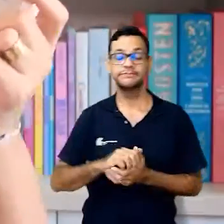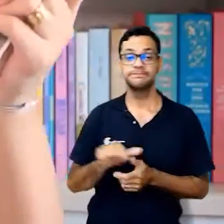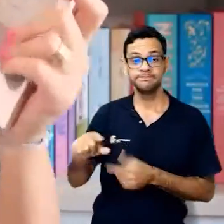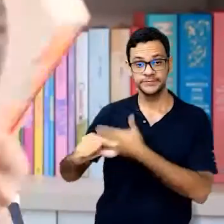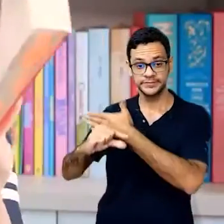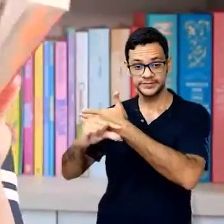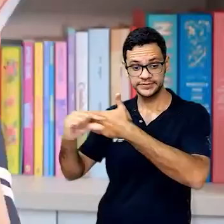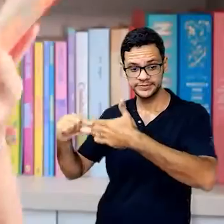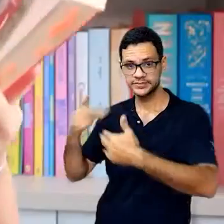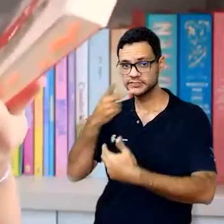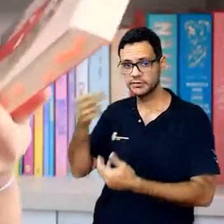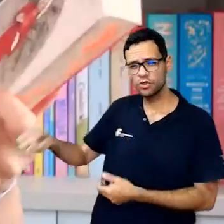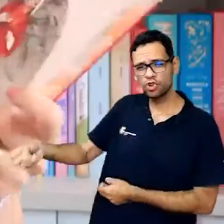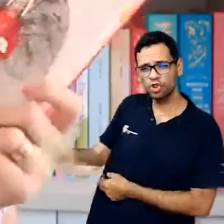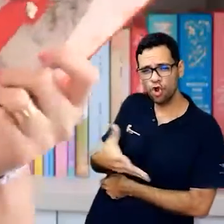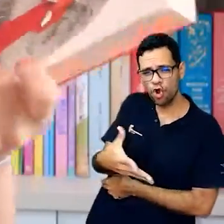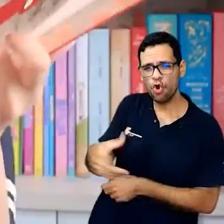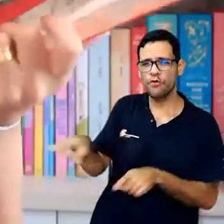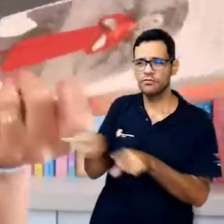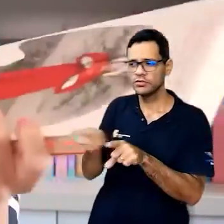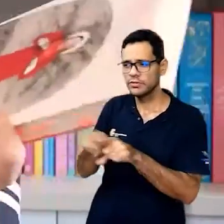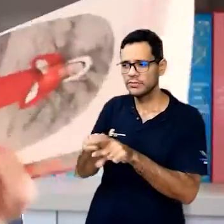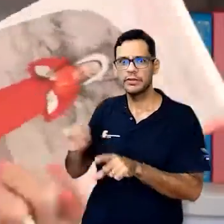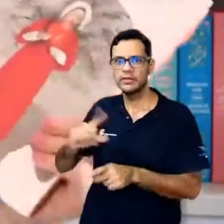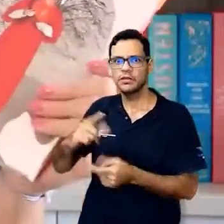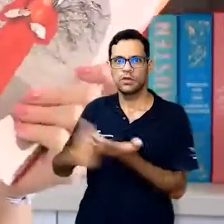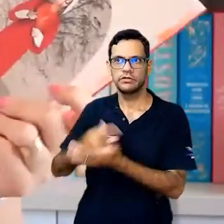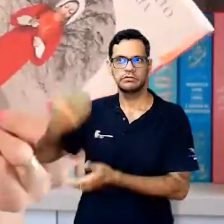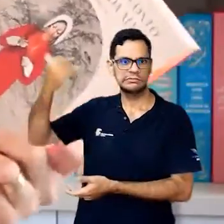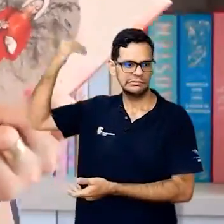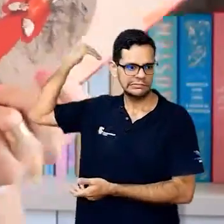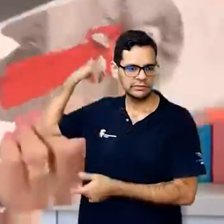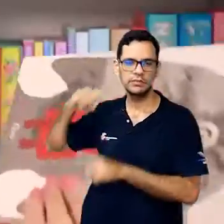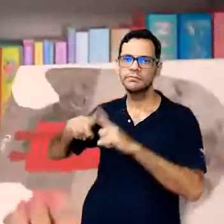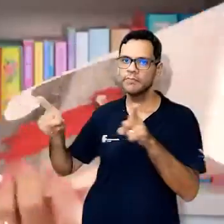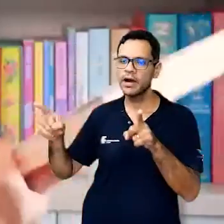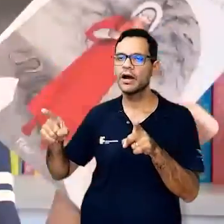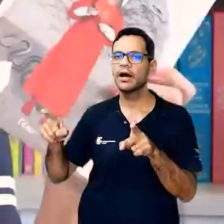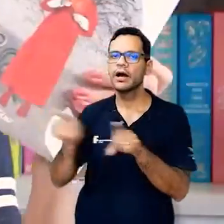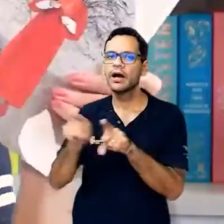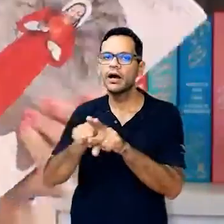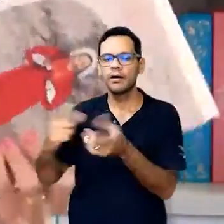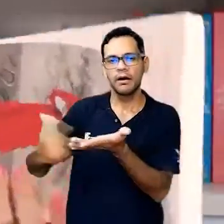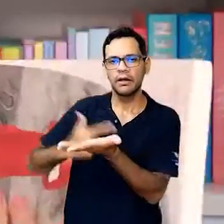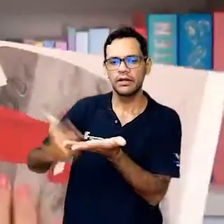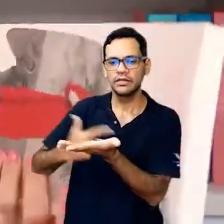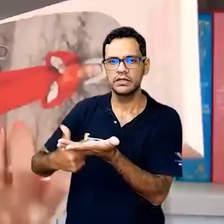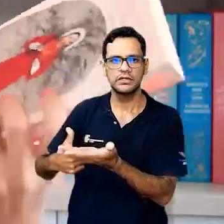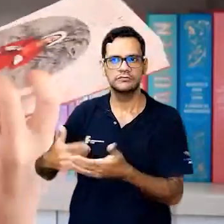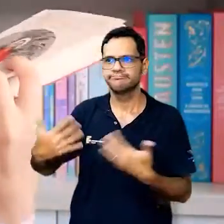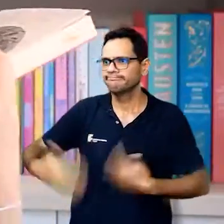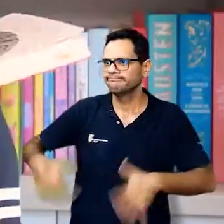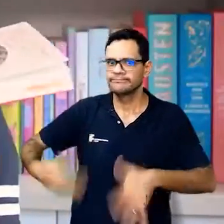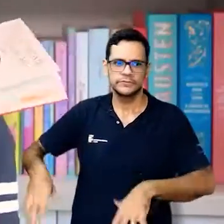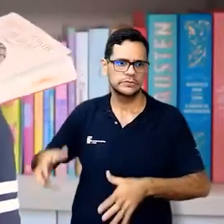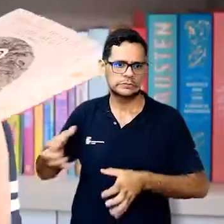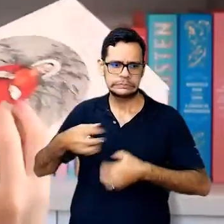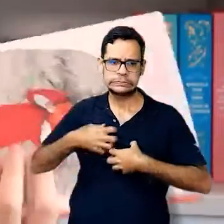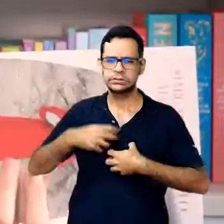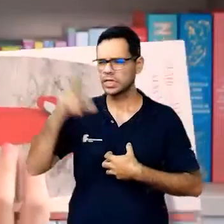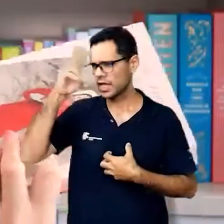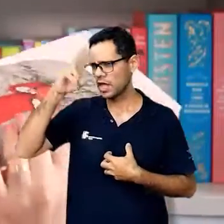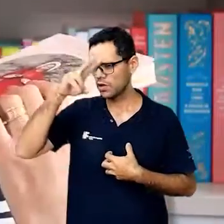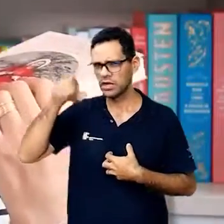O da Margaret Atwood é mais contemporâneo, assim, mas também não é um livro tão recente, né? Mas são livros, assim, muito cara,